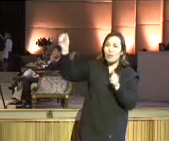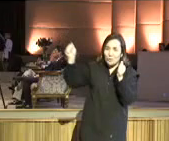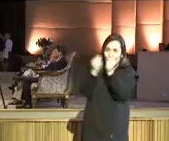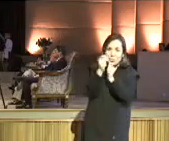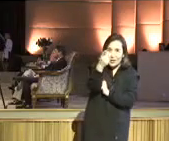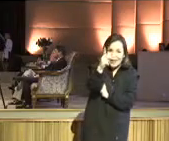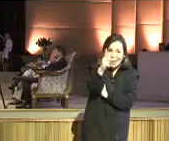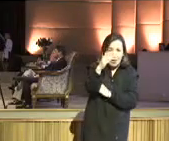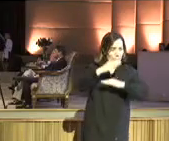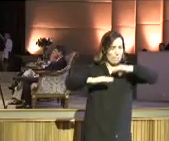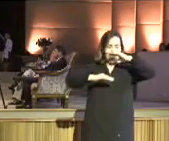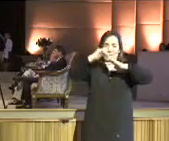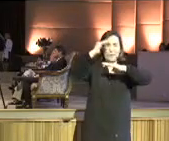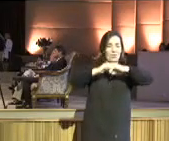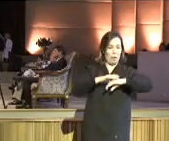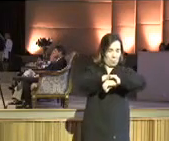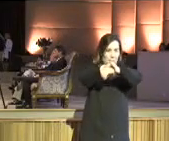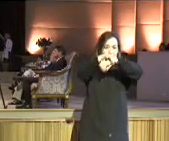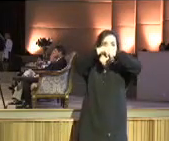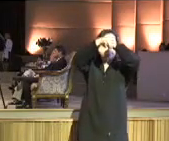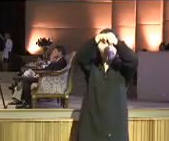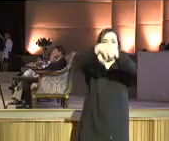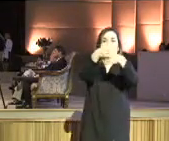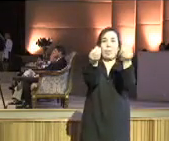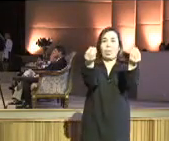da eternidade.